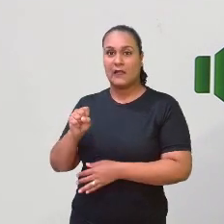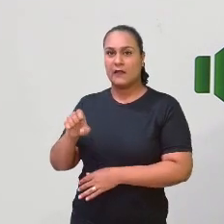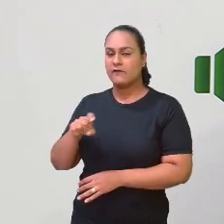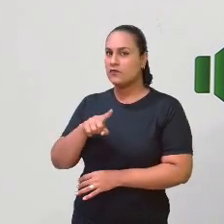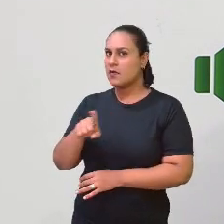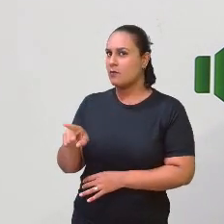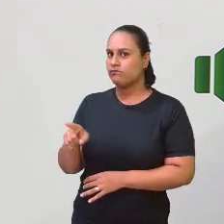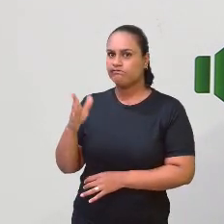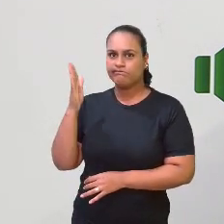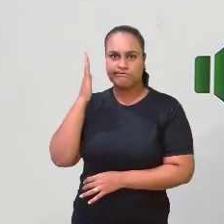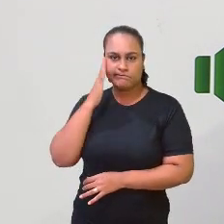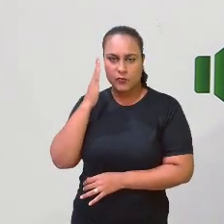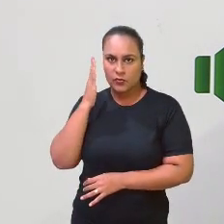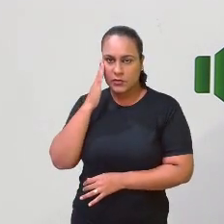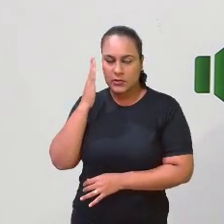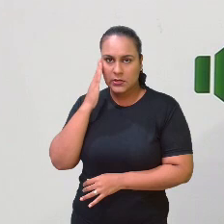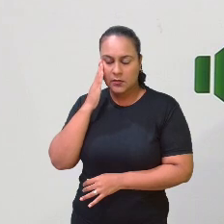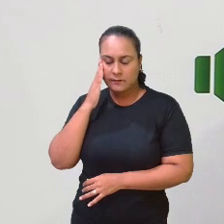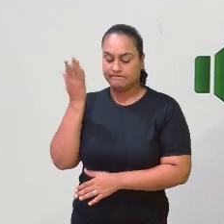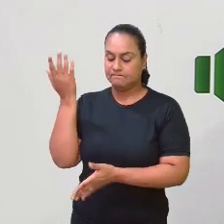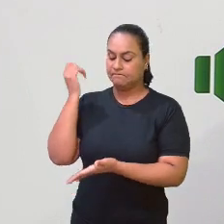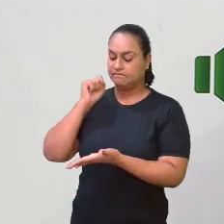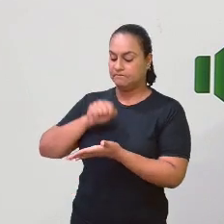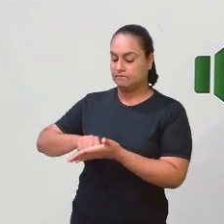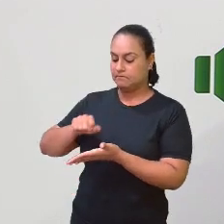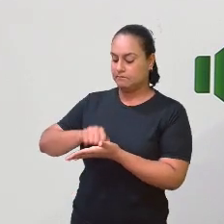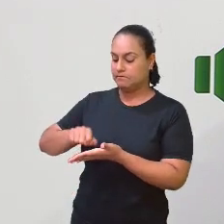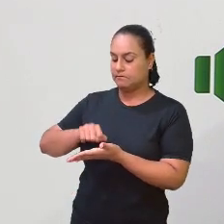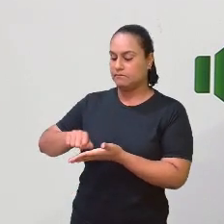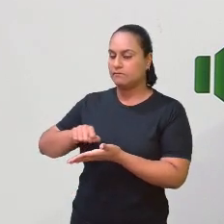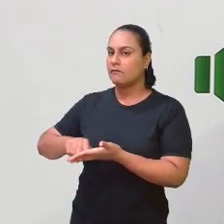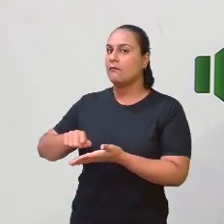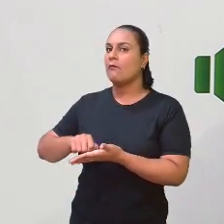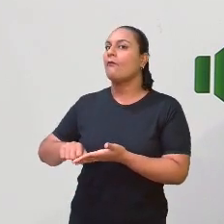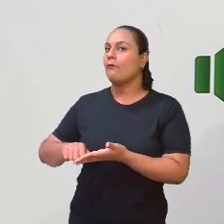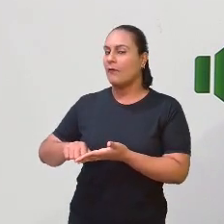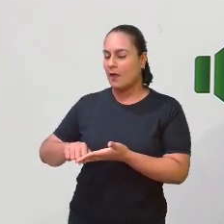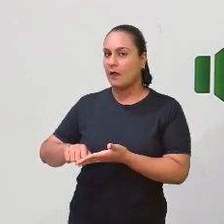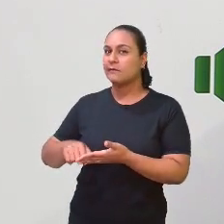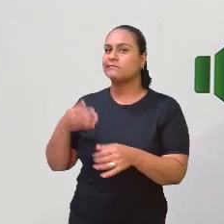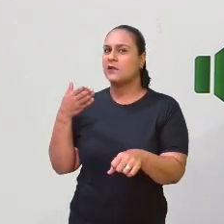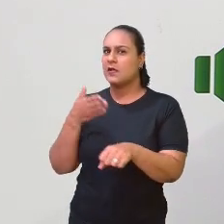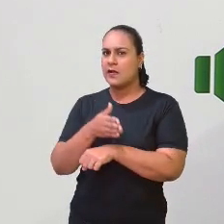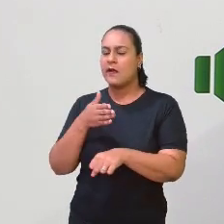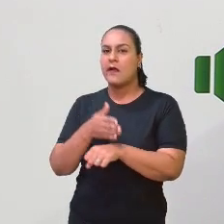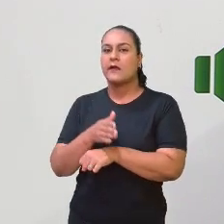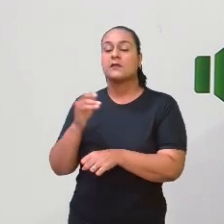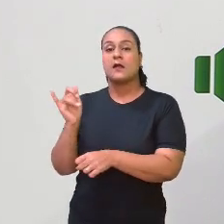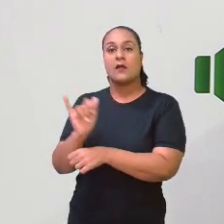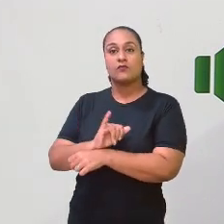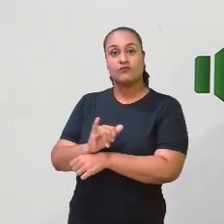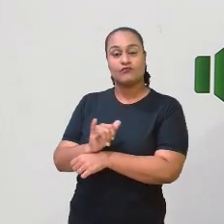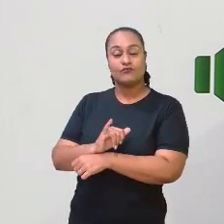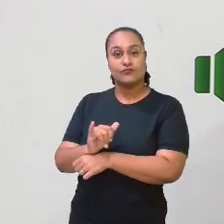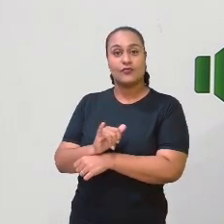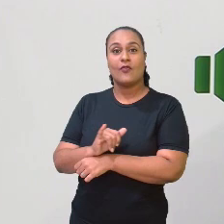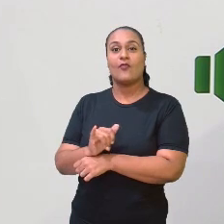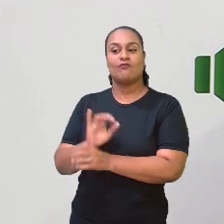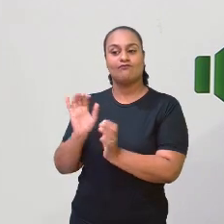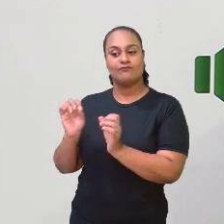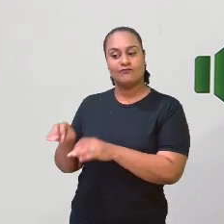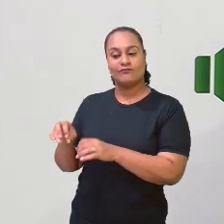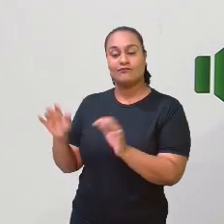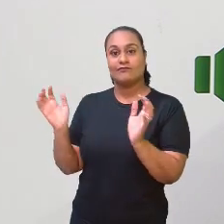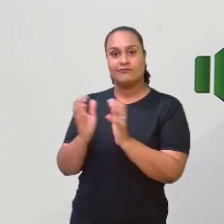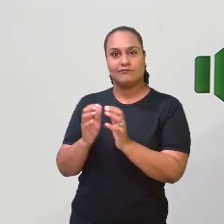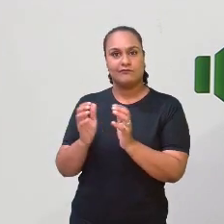não entendeu, você pode acessar o canal do Educa Recife no YouTube. Isso mesmo.